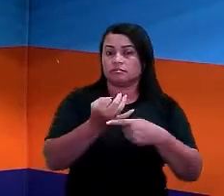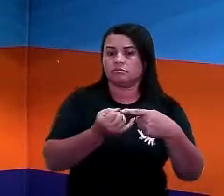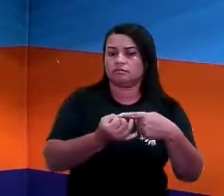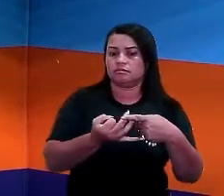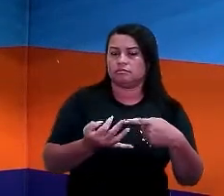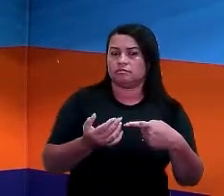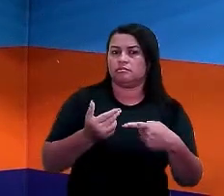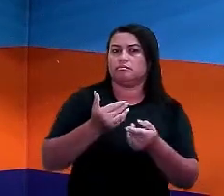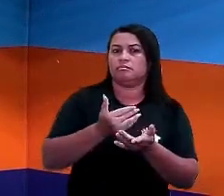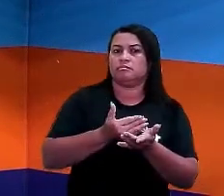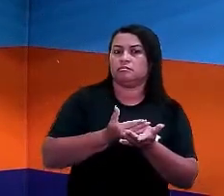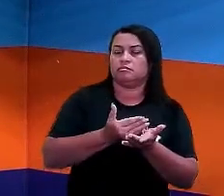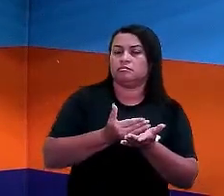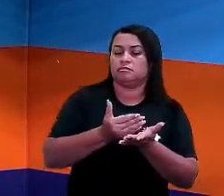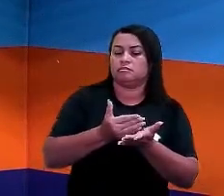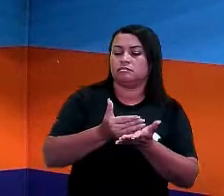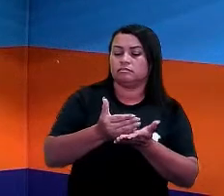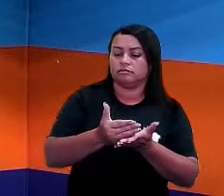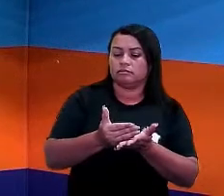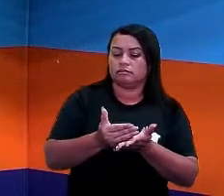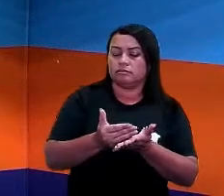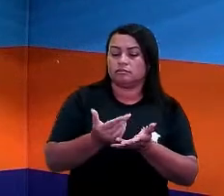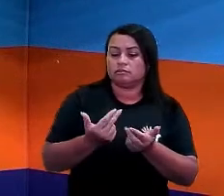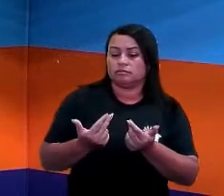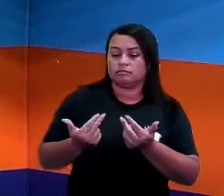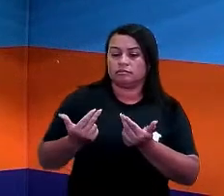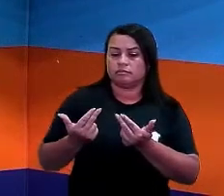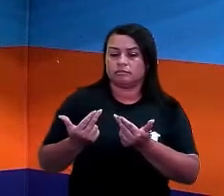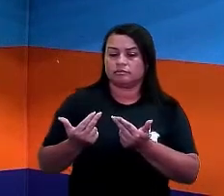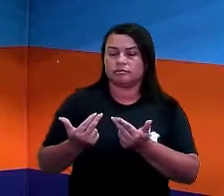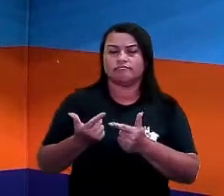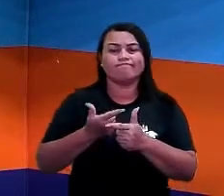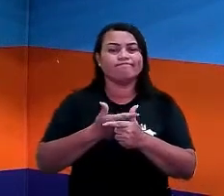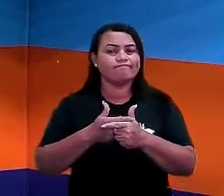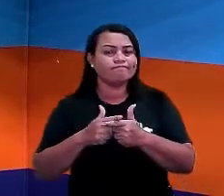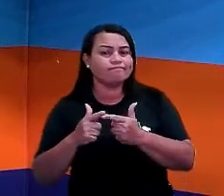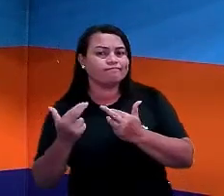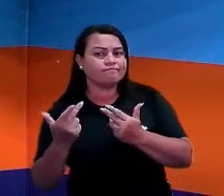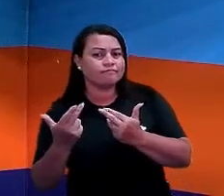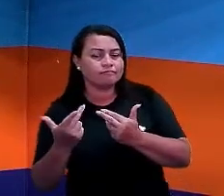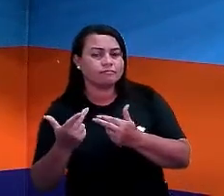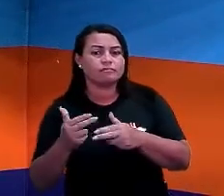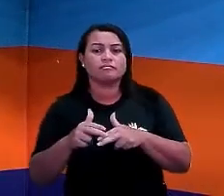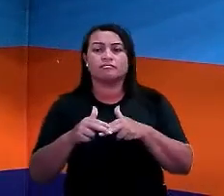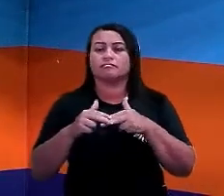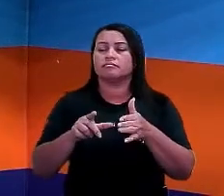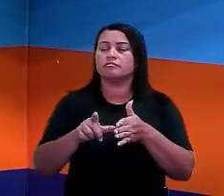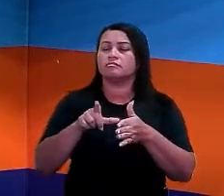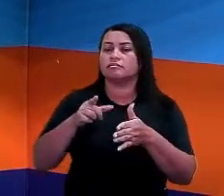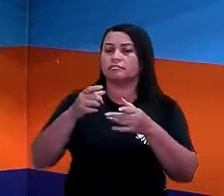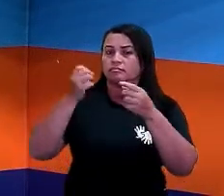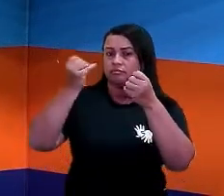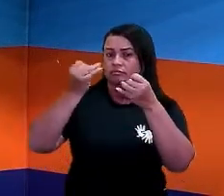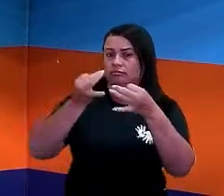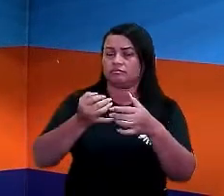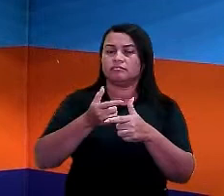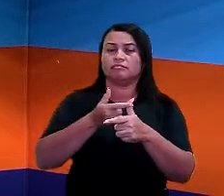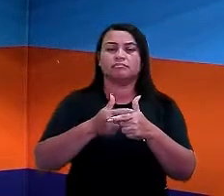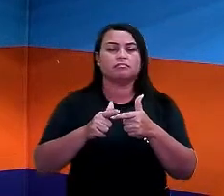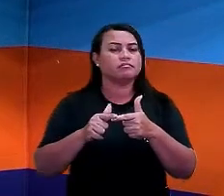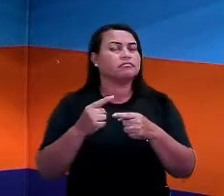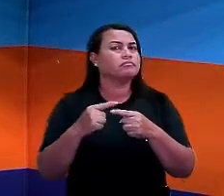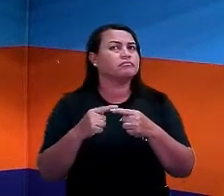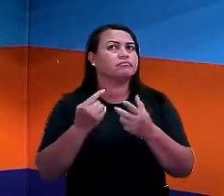estou dividindo em partes iguais. Por isso que a gente fez, antes dessas aulas, as aulas sobre divisão, tá certo? Porque não